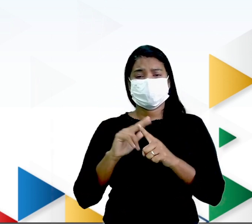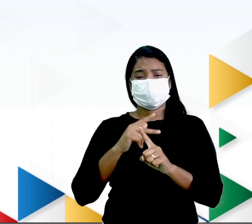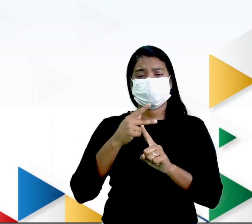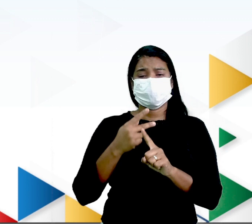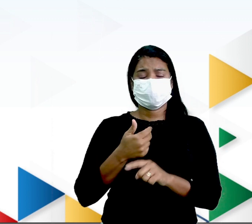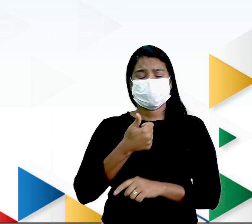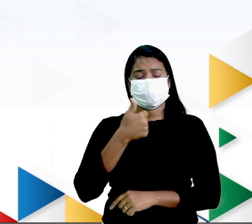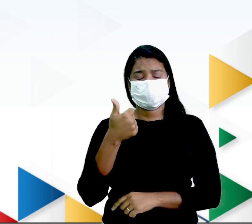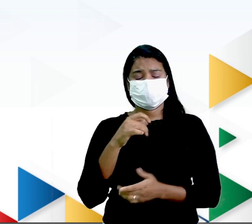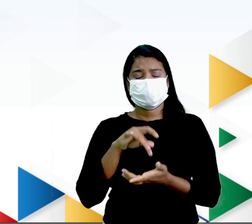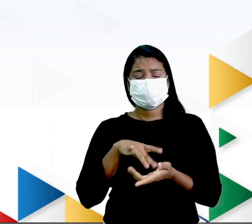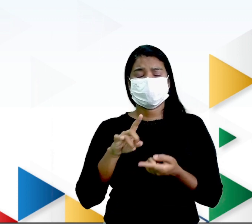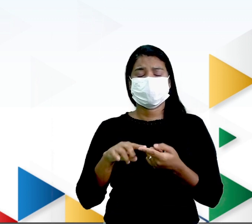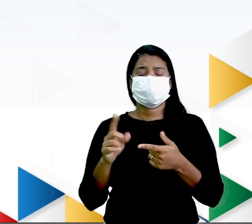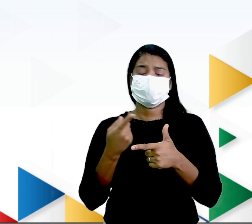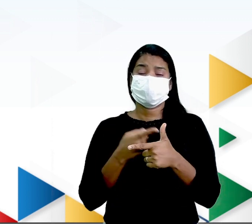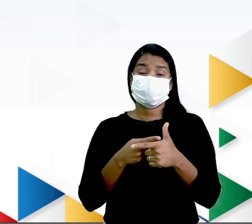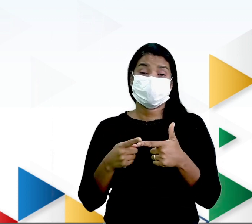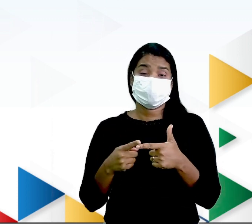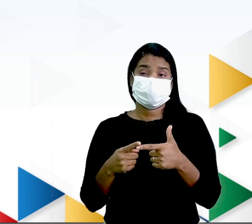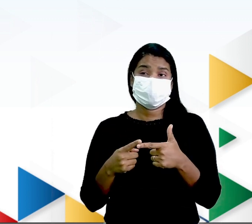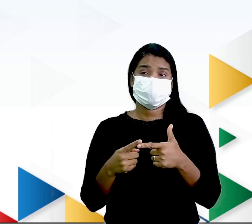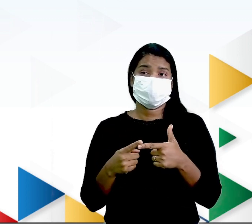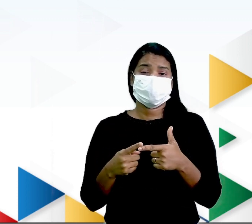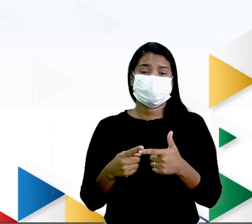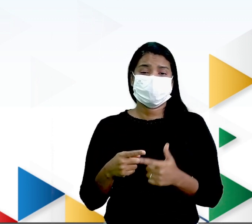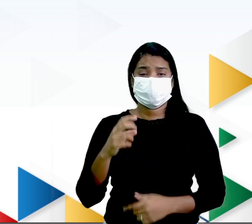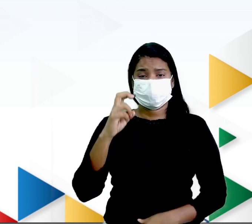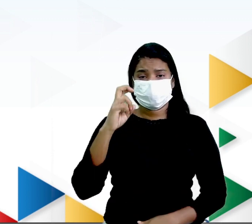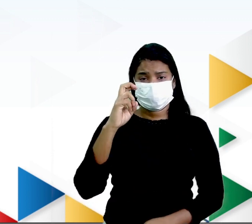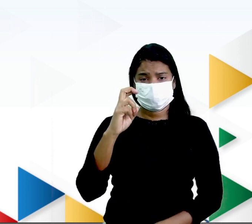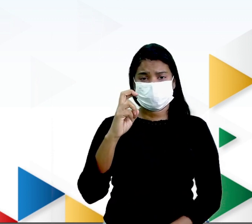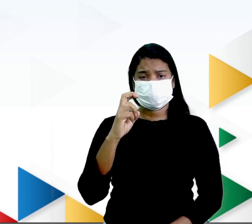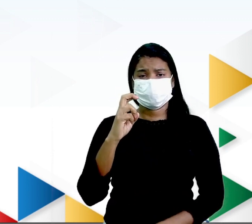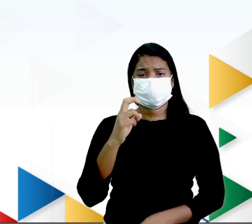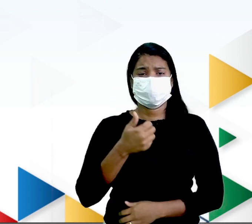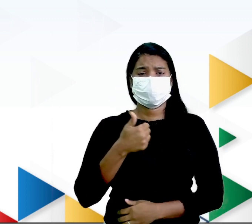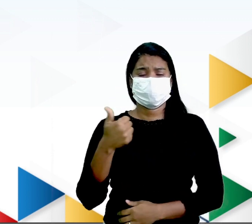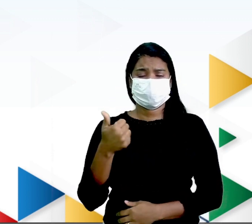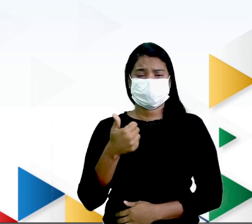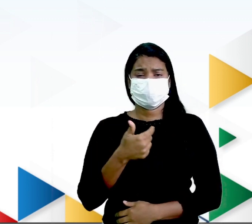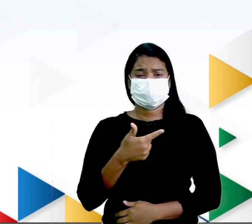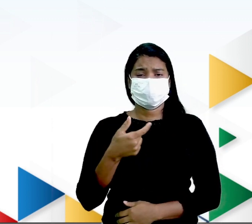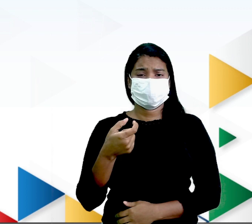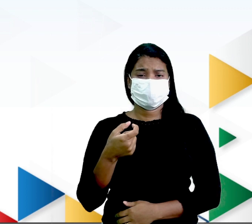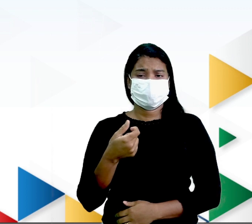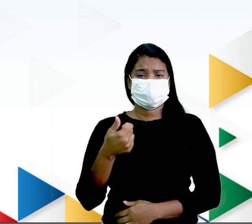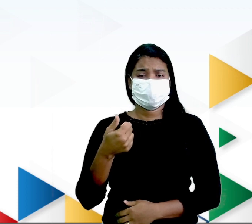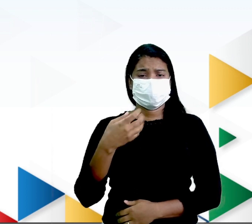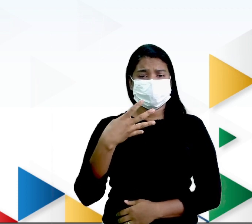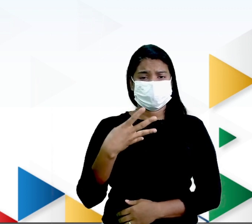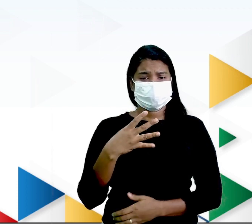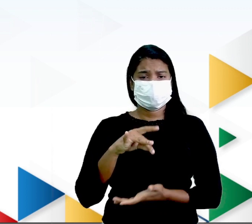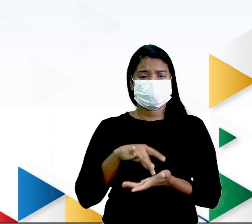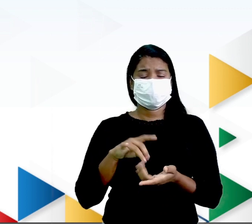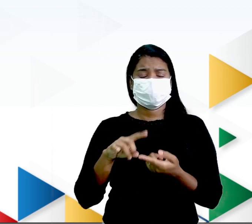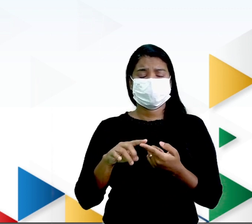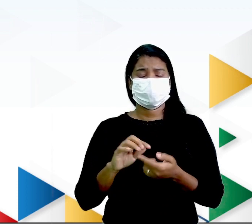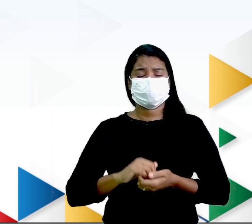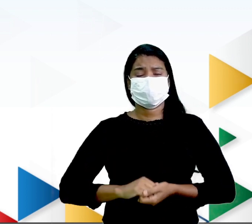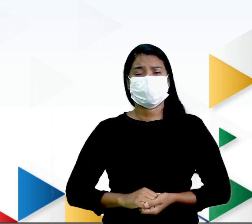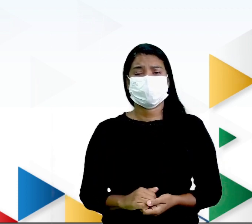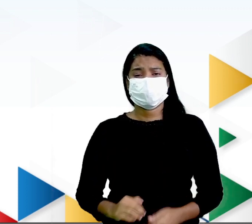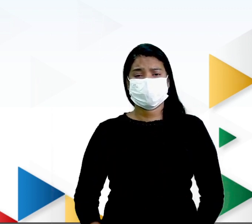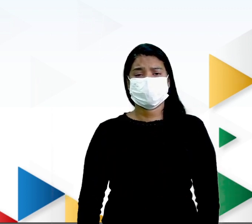à primeira. Se eu dividir 5 por 5 vai dar 1, se eu dividir 20 por 5 vai dar 4, eu volto ao inicial. Tá? Então